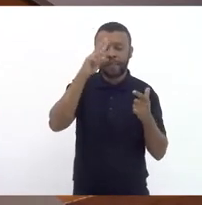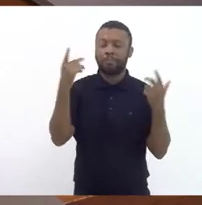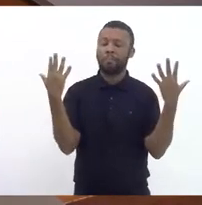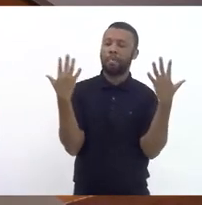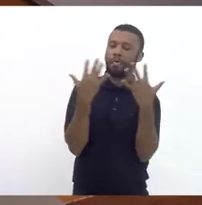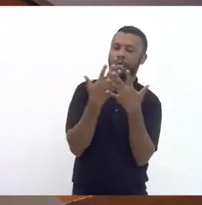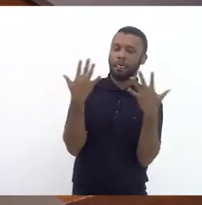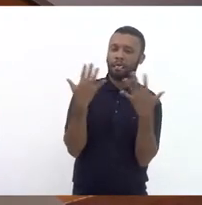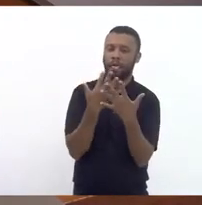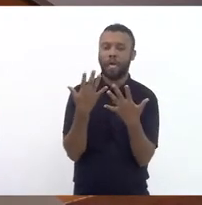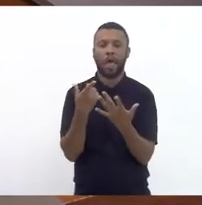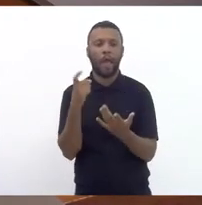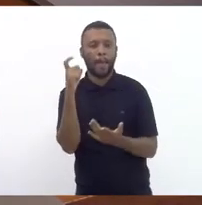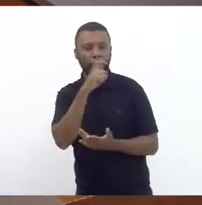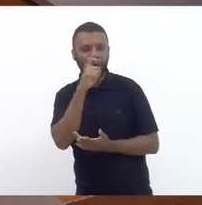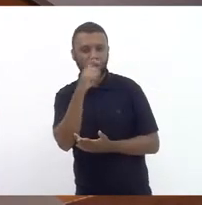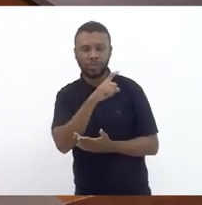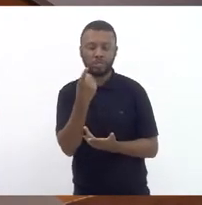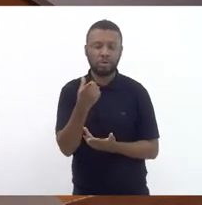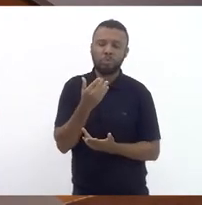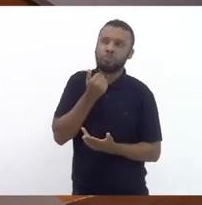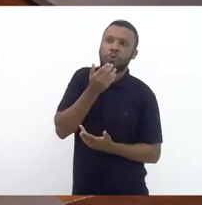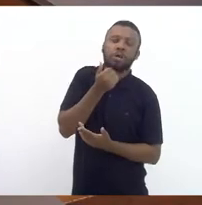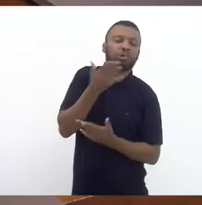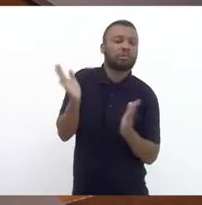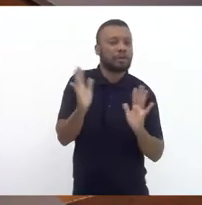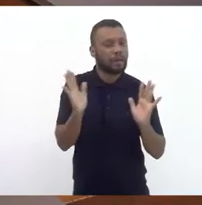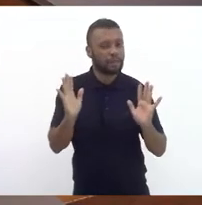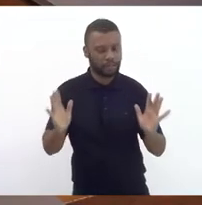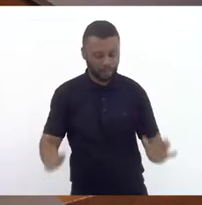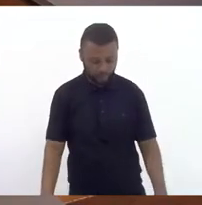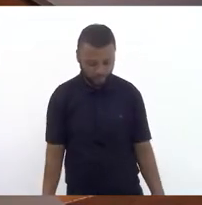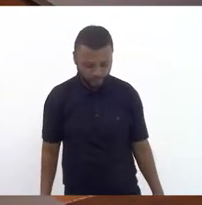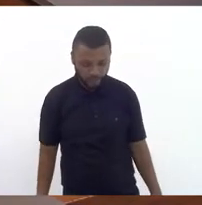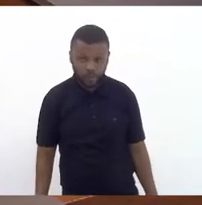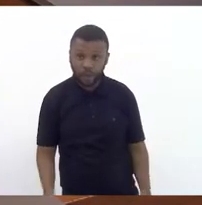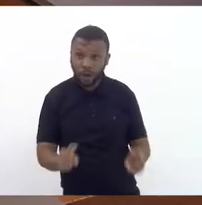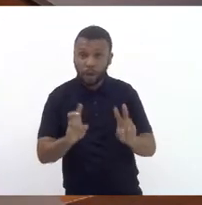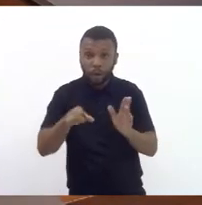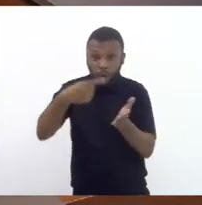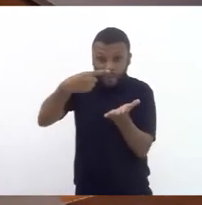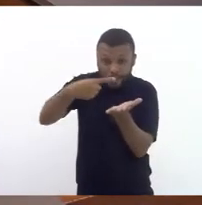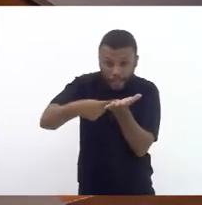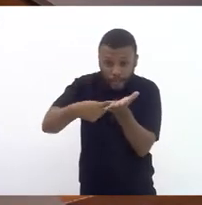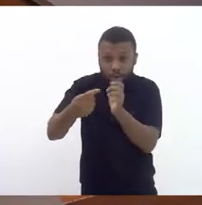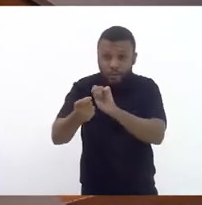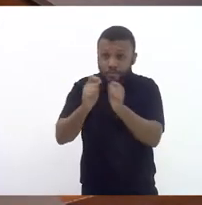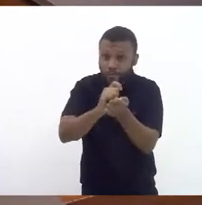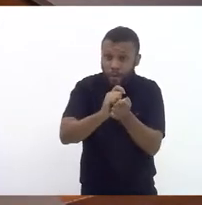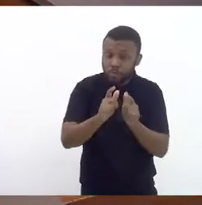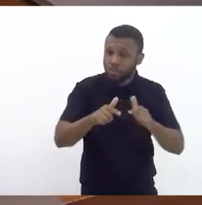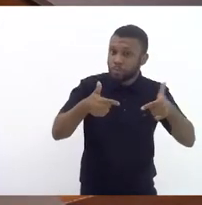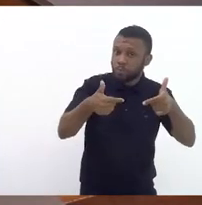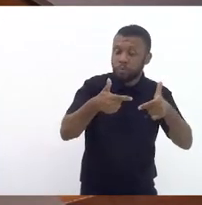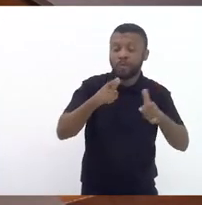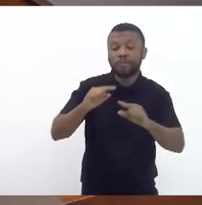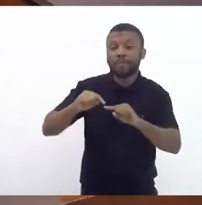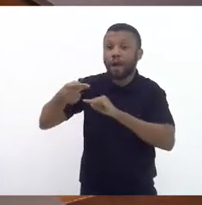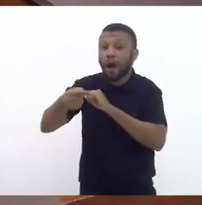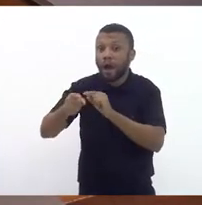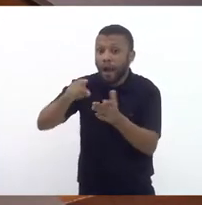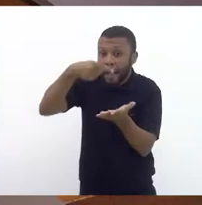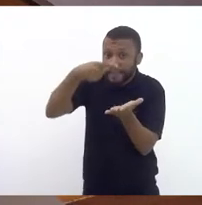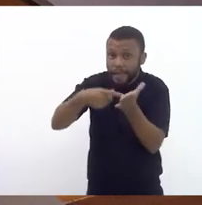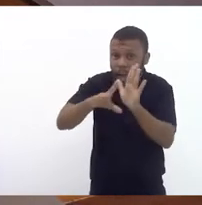aqui. Está certo? Não vai contar a história de Boitatá nem da carochinha aqui. O termo de ajustamento de conduta foi assinado posterior, a data anterior à